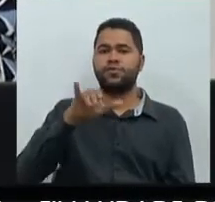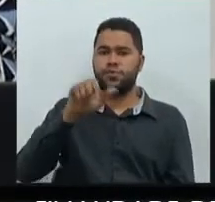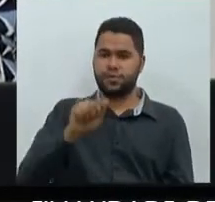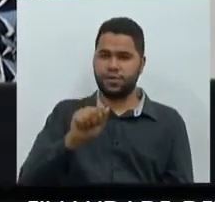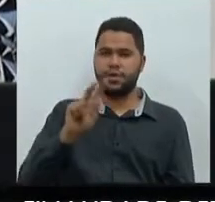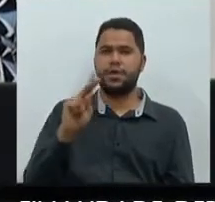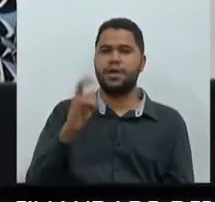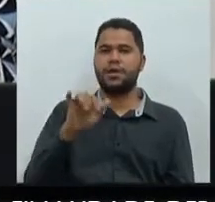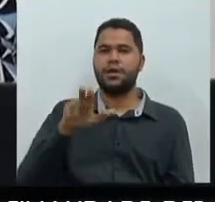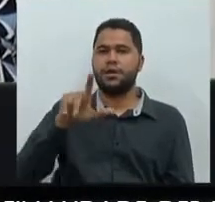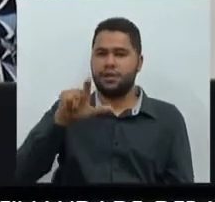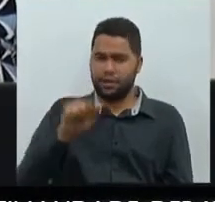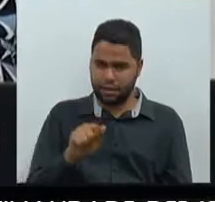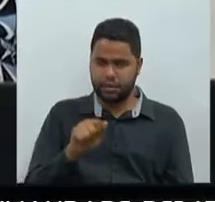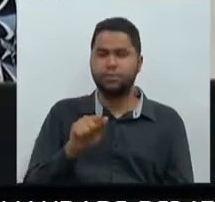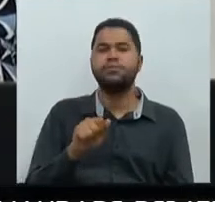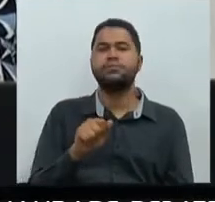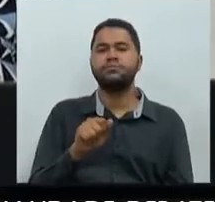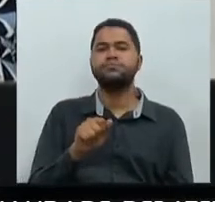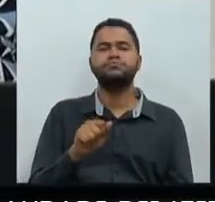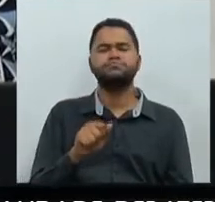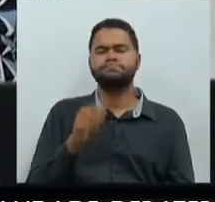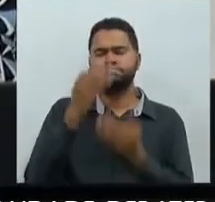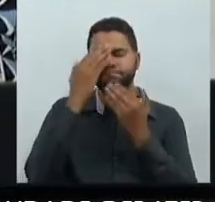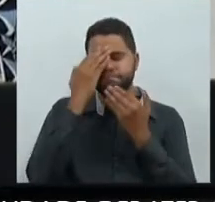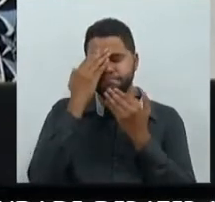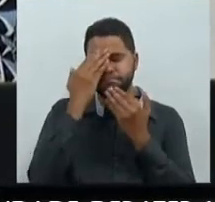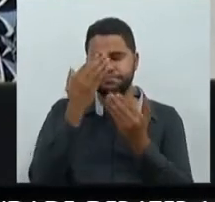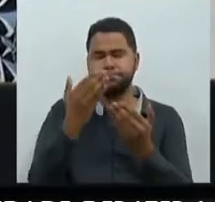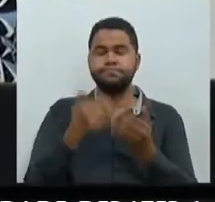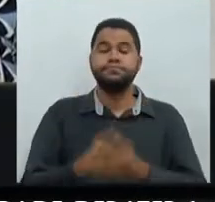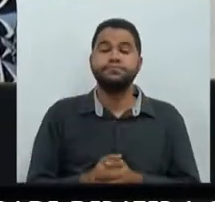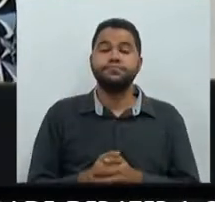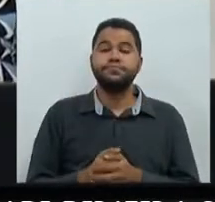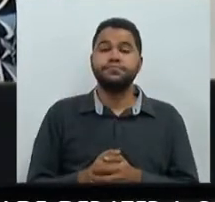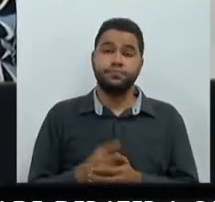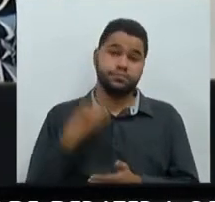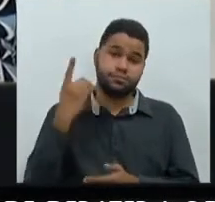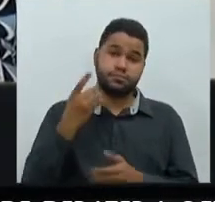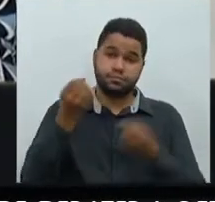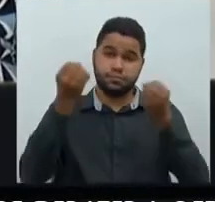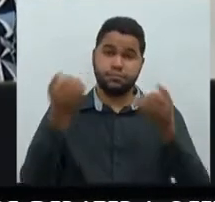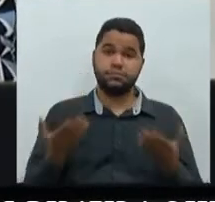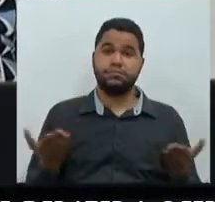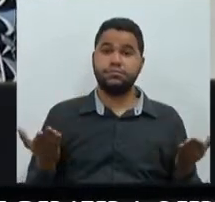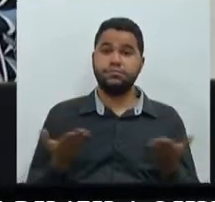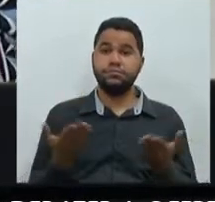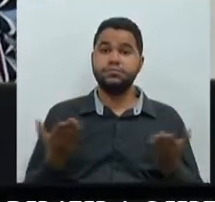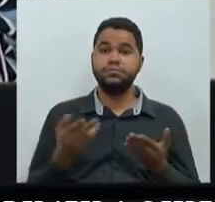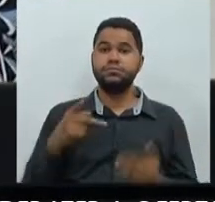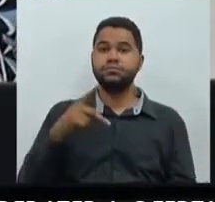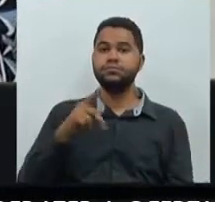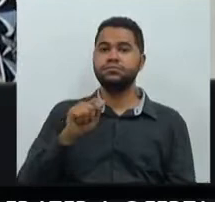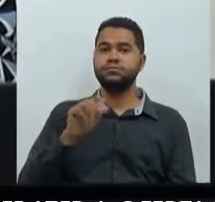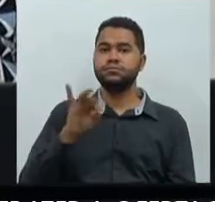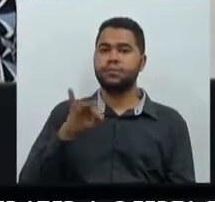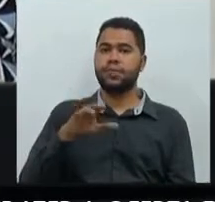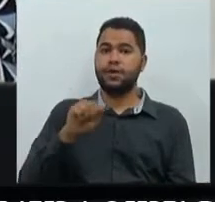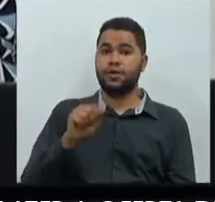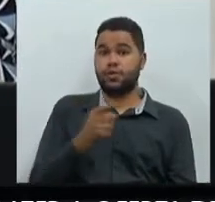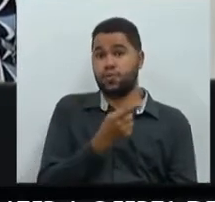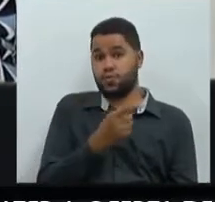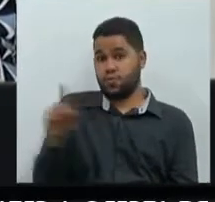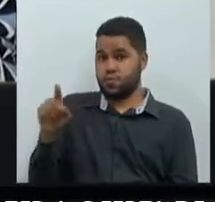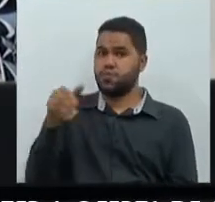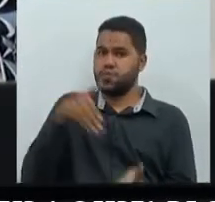Escola Estadual Risoleta. Também muito obrigado. E, como deputado disse, vamos ouvir aqui a Patrícia Suellen, por último, para que a